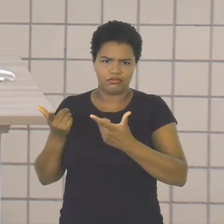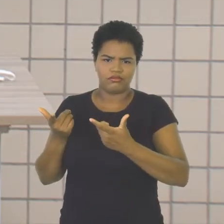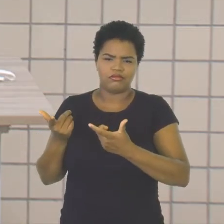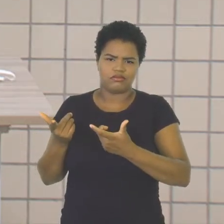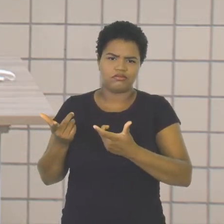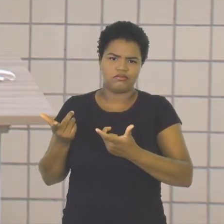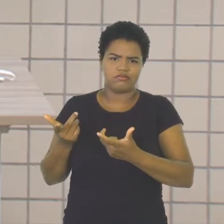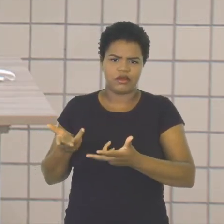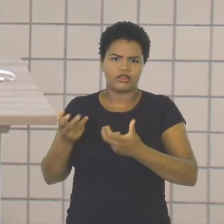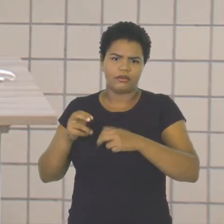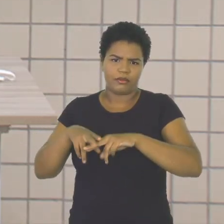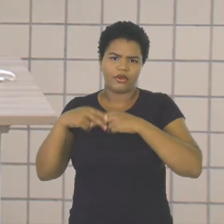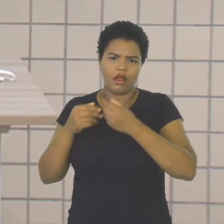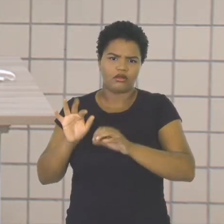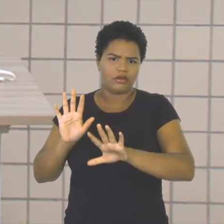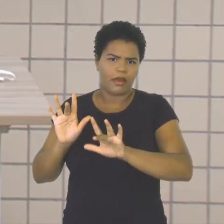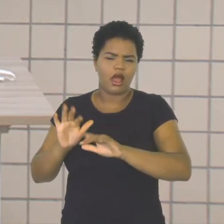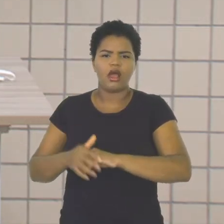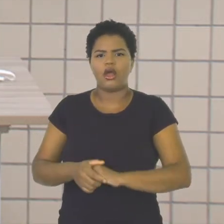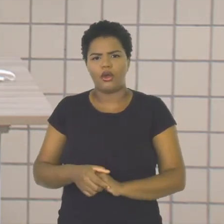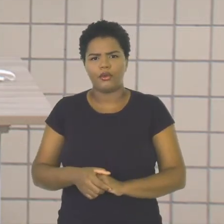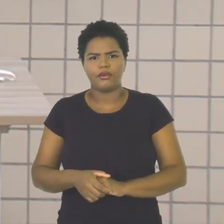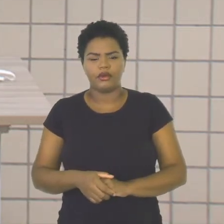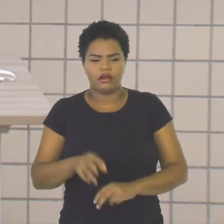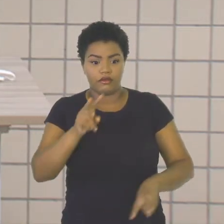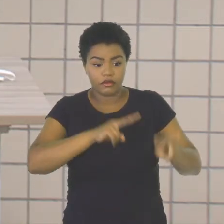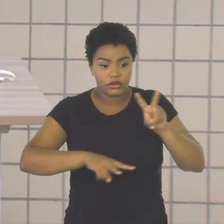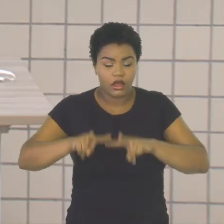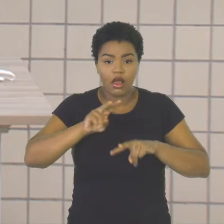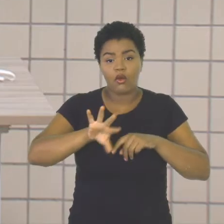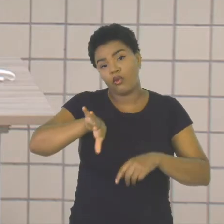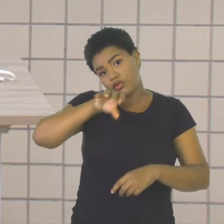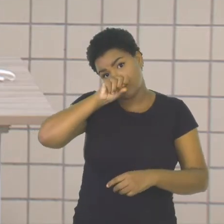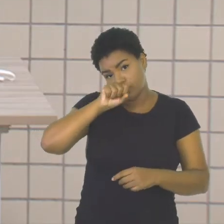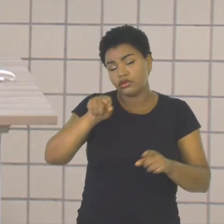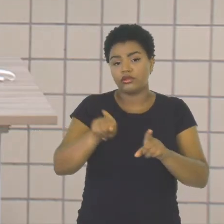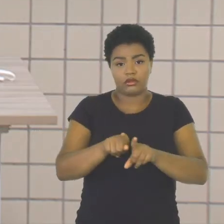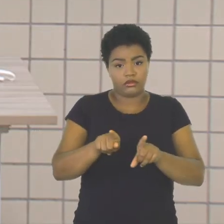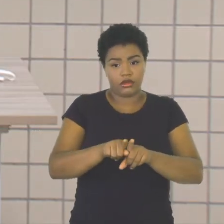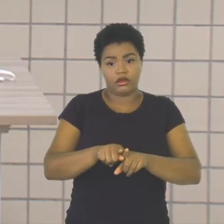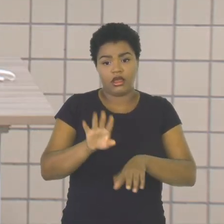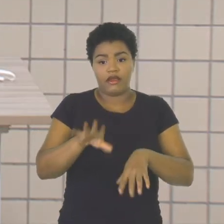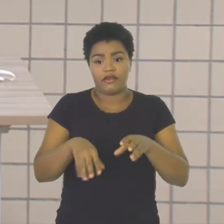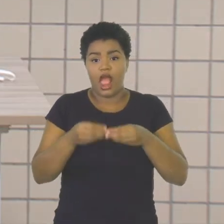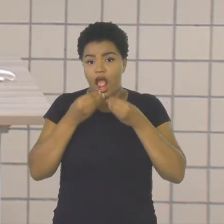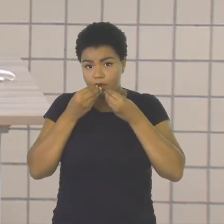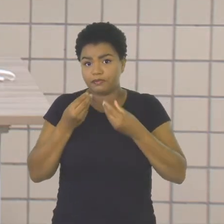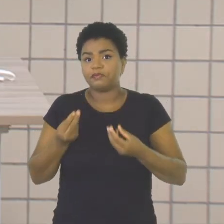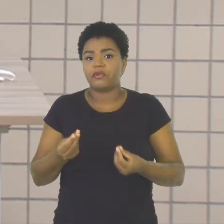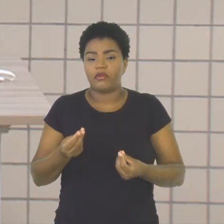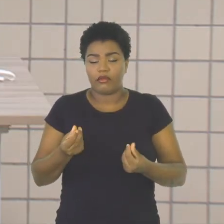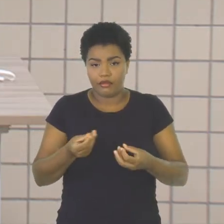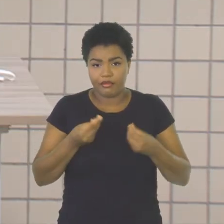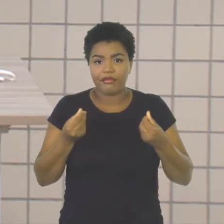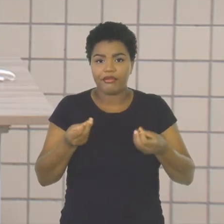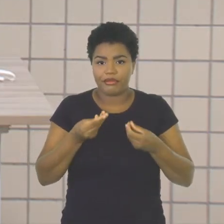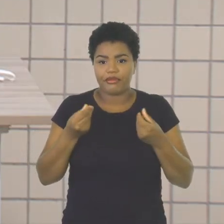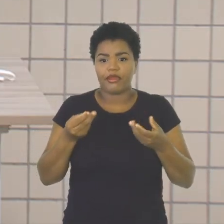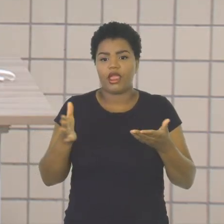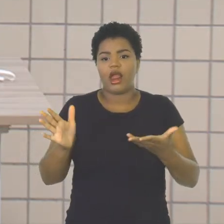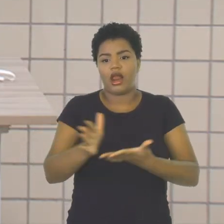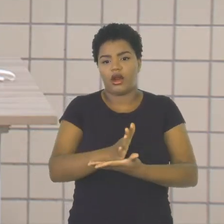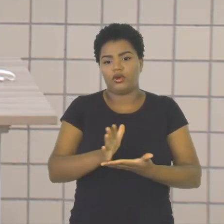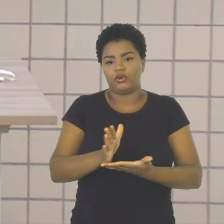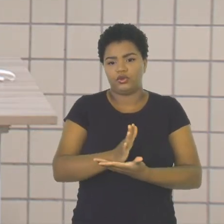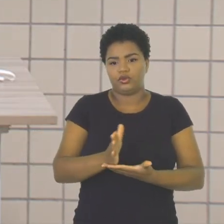visão dela, ou então, às vezes, muitas vezes pelo cheiro também, às vezes pelo paladar, né? Porque algumas coisas assim,